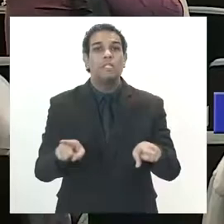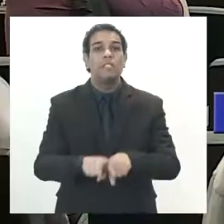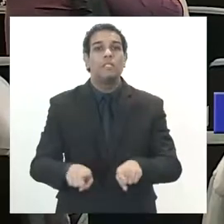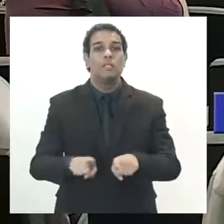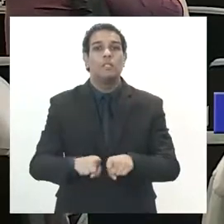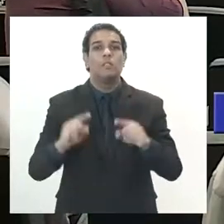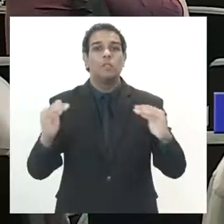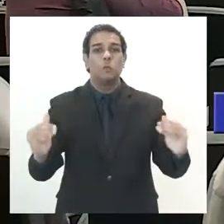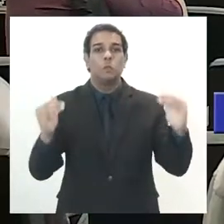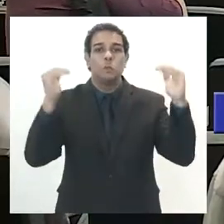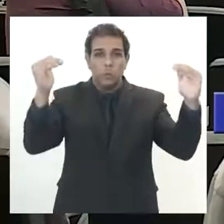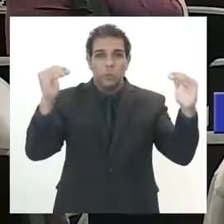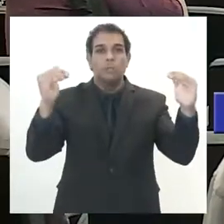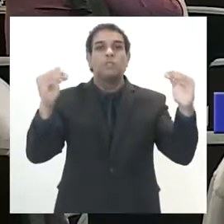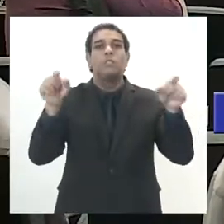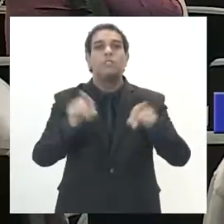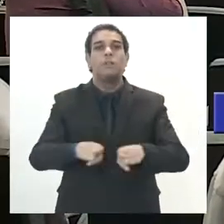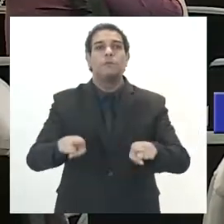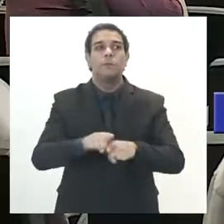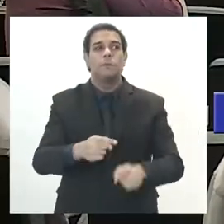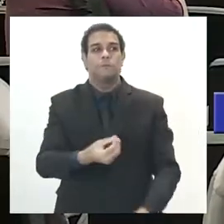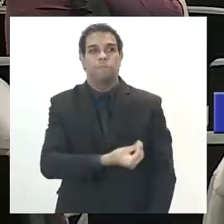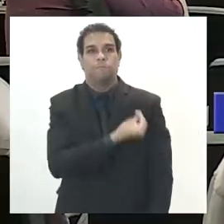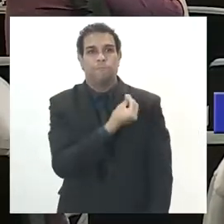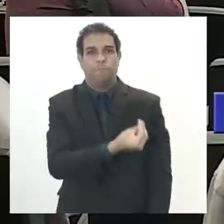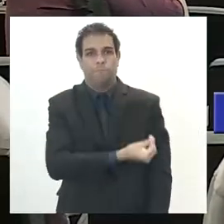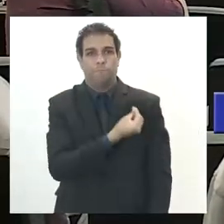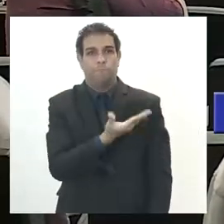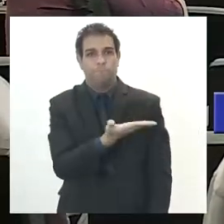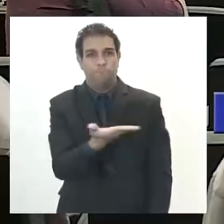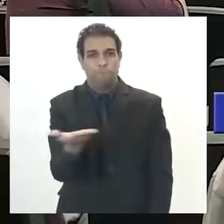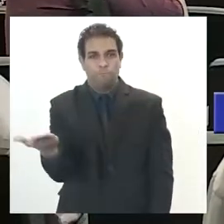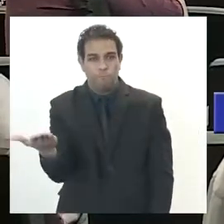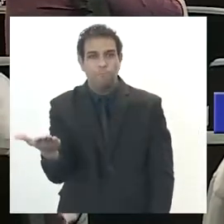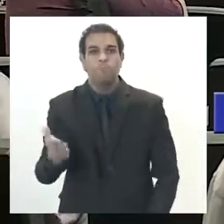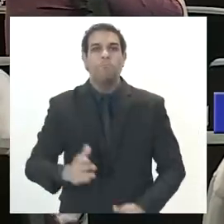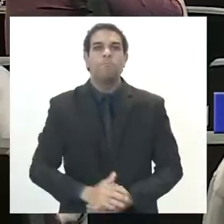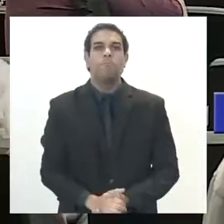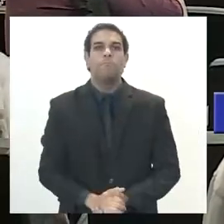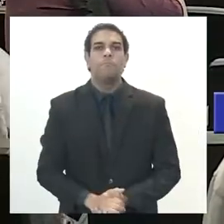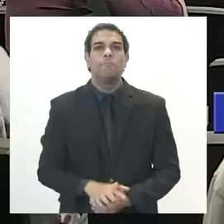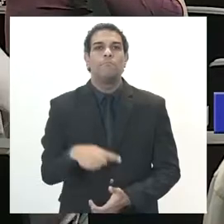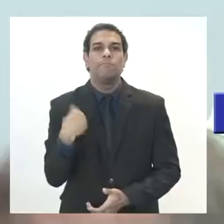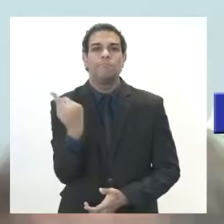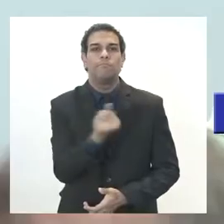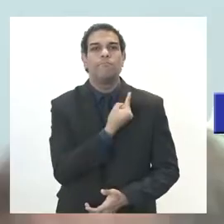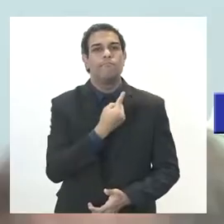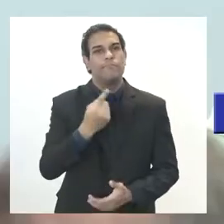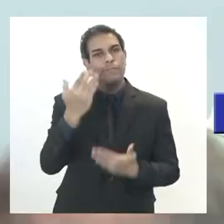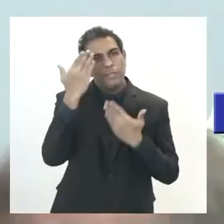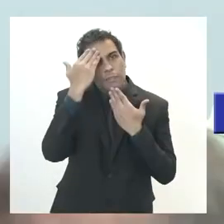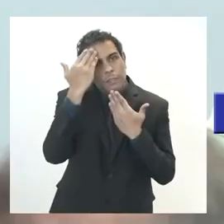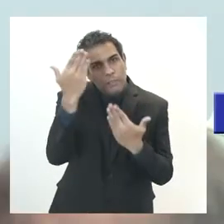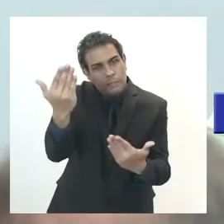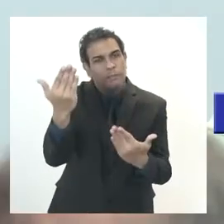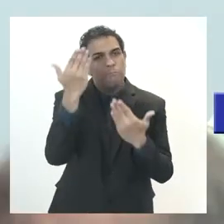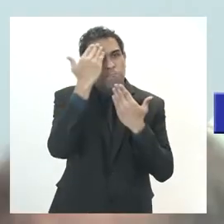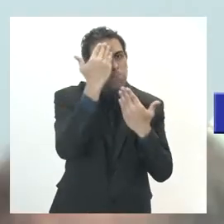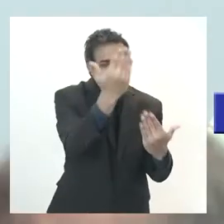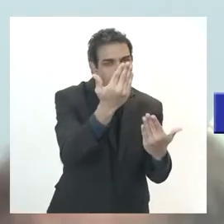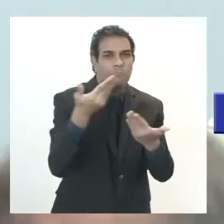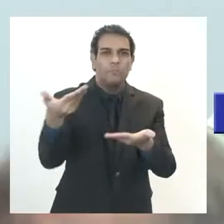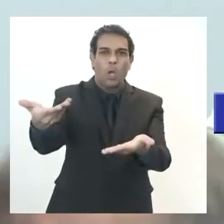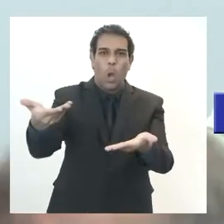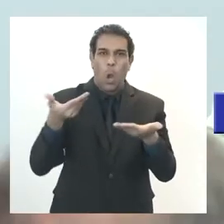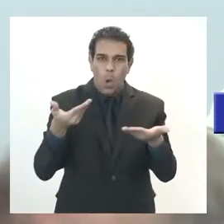estiveram aqui estão presentes acompanhando os todos os eu gostaria de agradecer ao